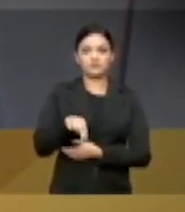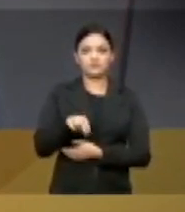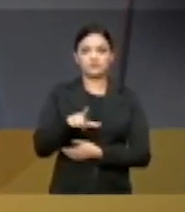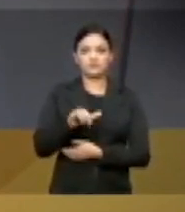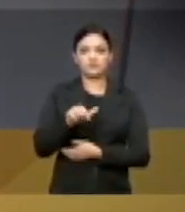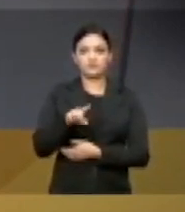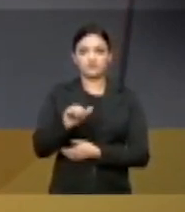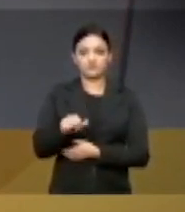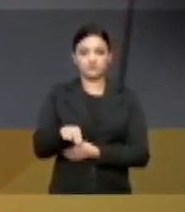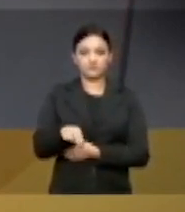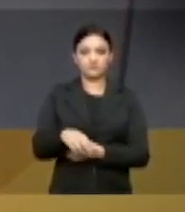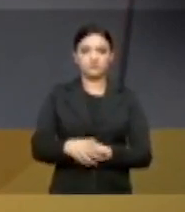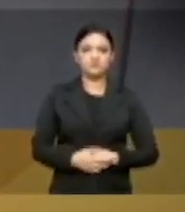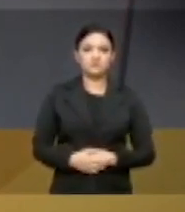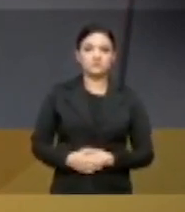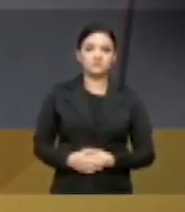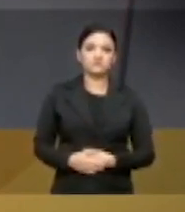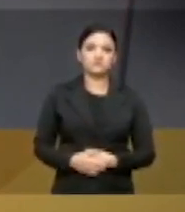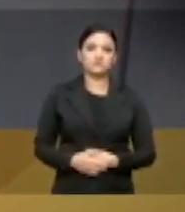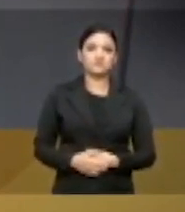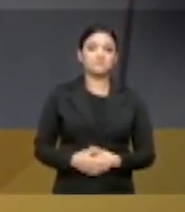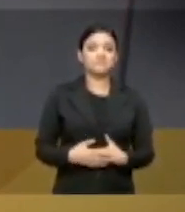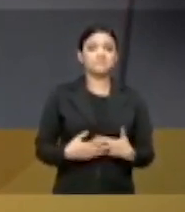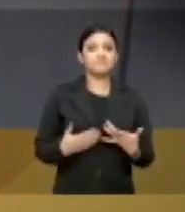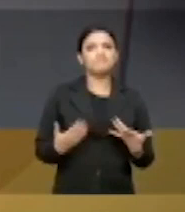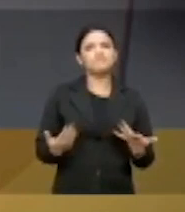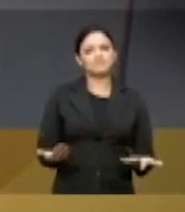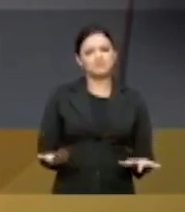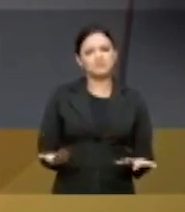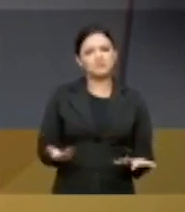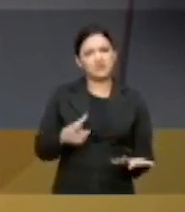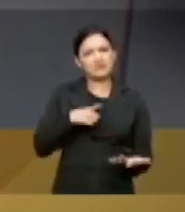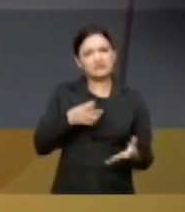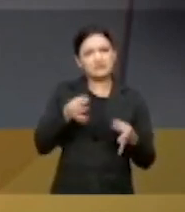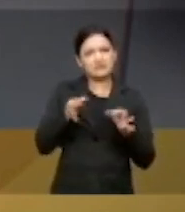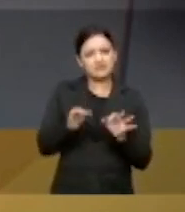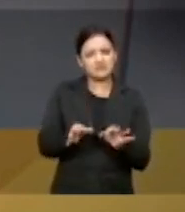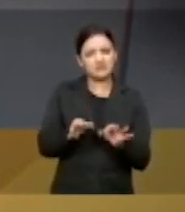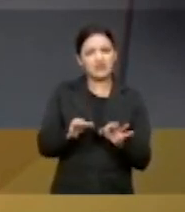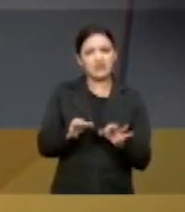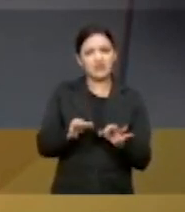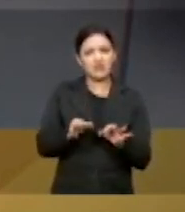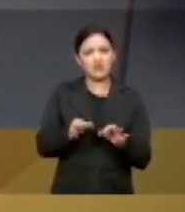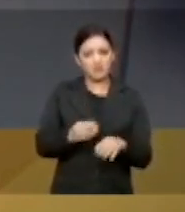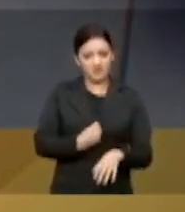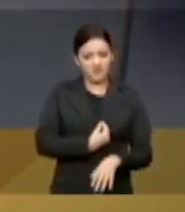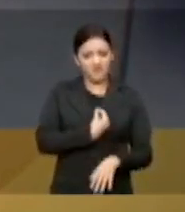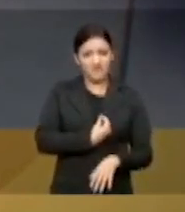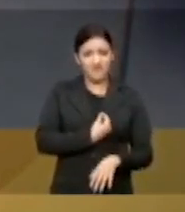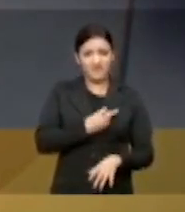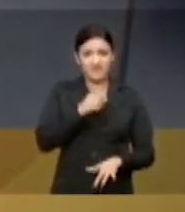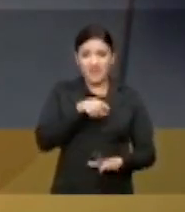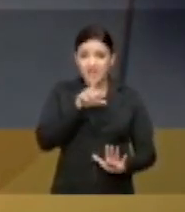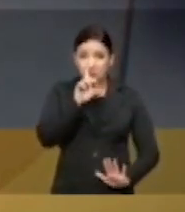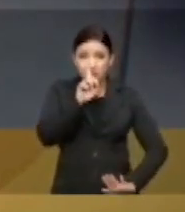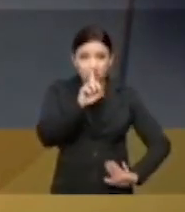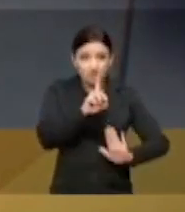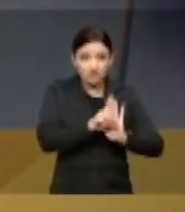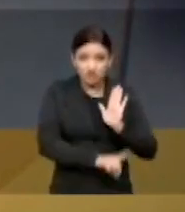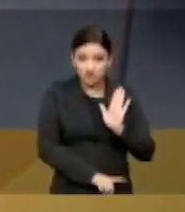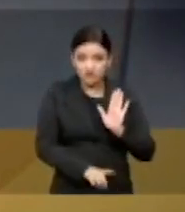Não há nenhuma dúvida, a vida, enquanto direito individual basilar que